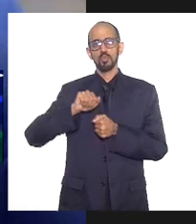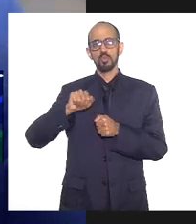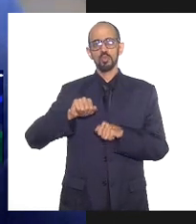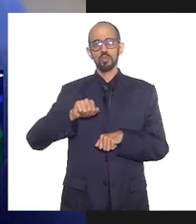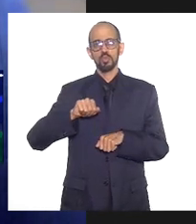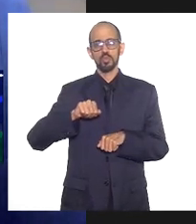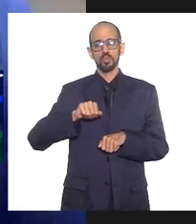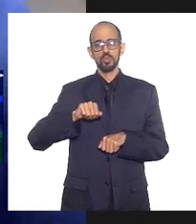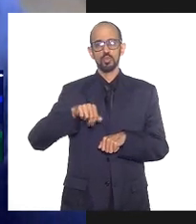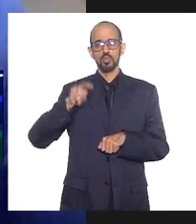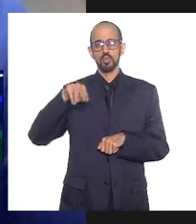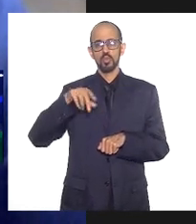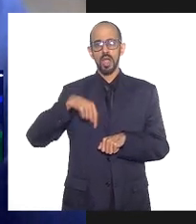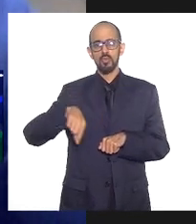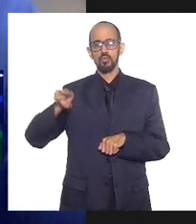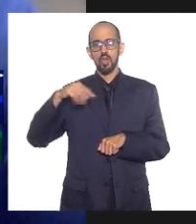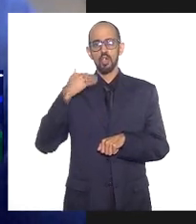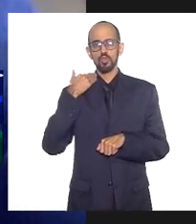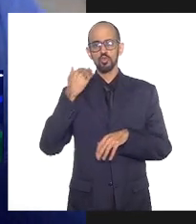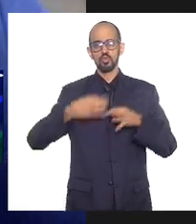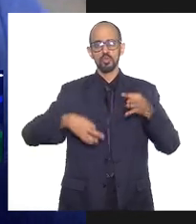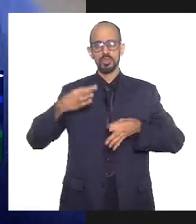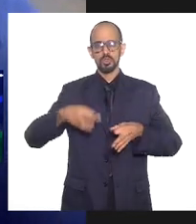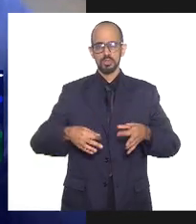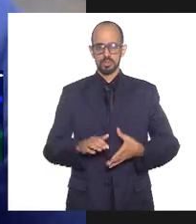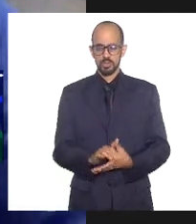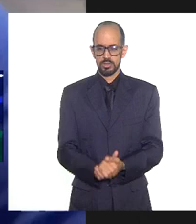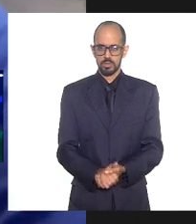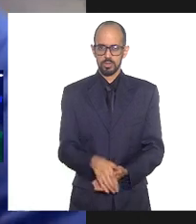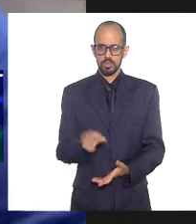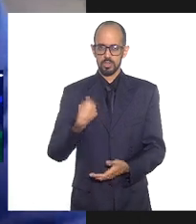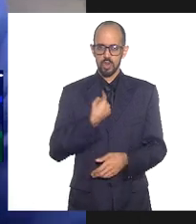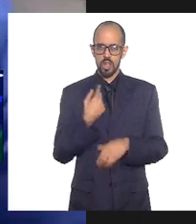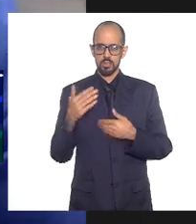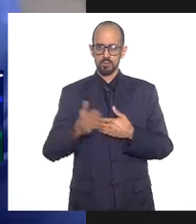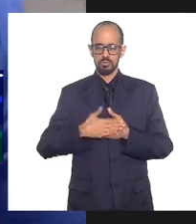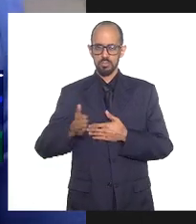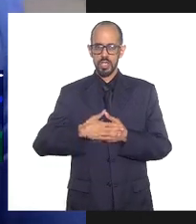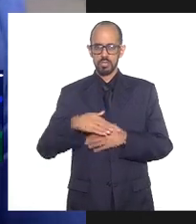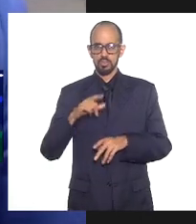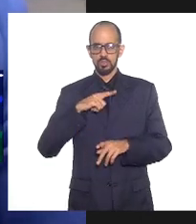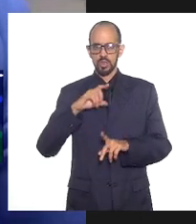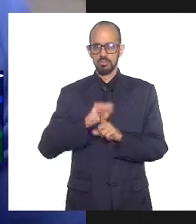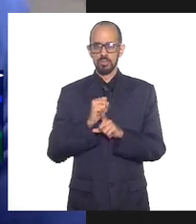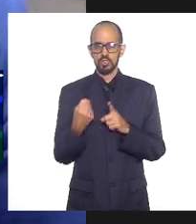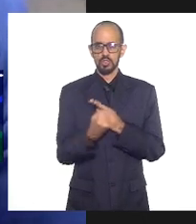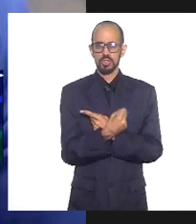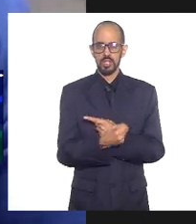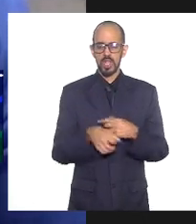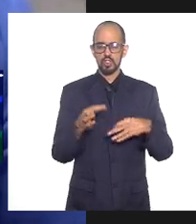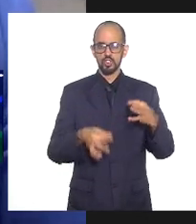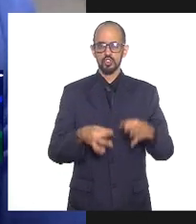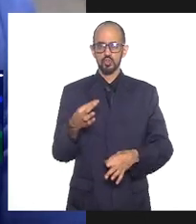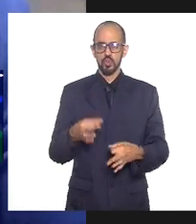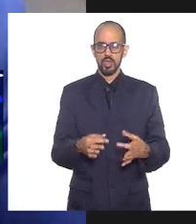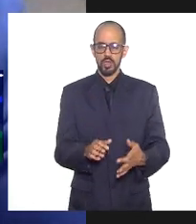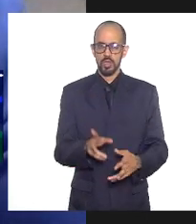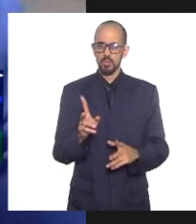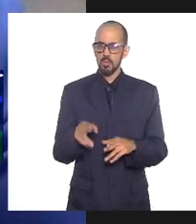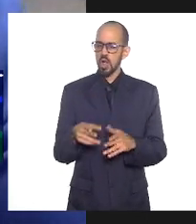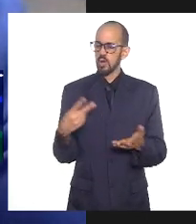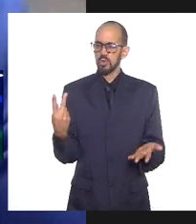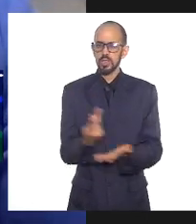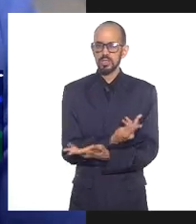esteve à frente de um juiz. Ou seja, nós julgamos, nós temos uma sociedade que julga. Como foi